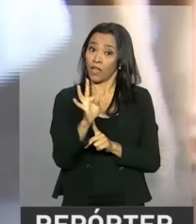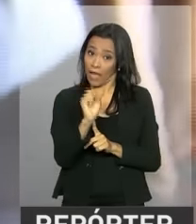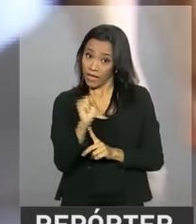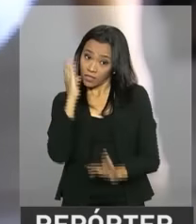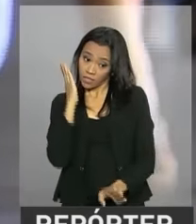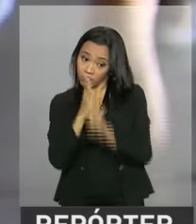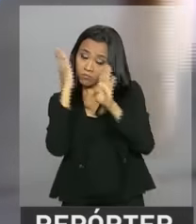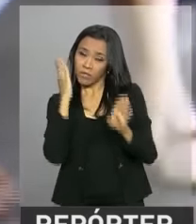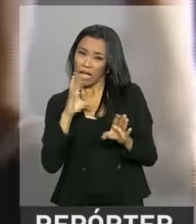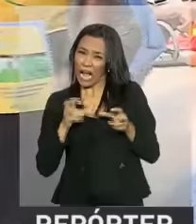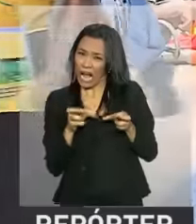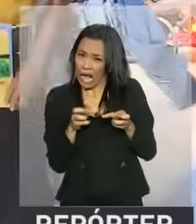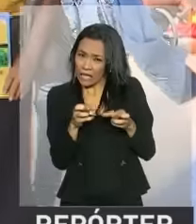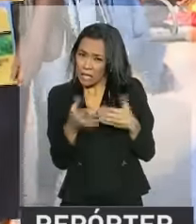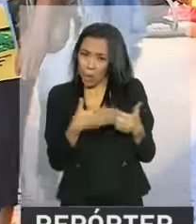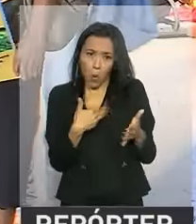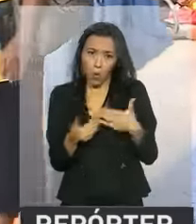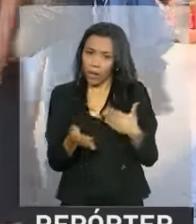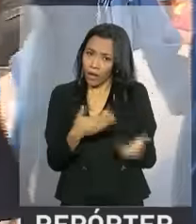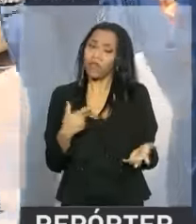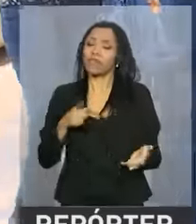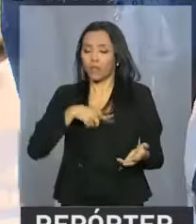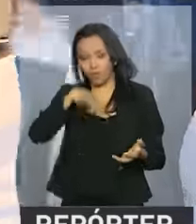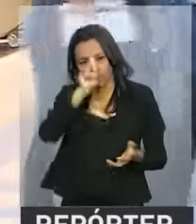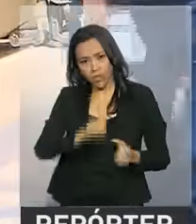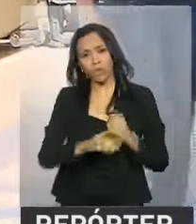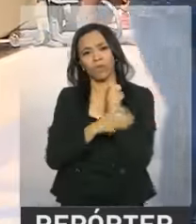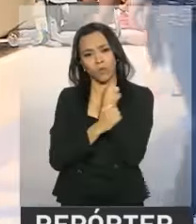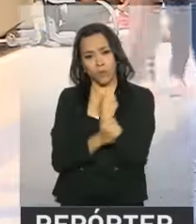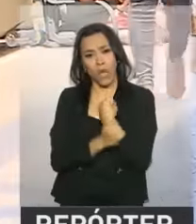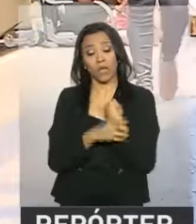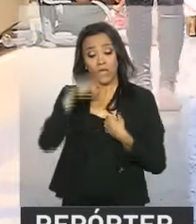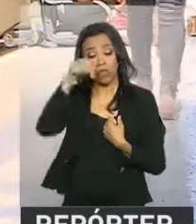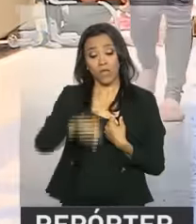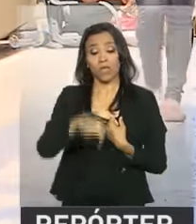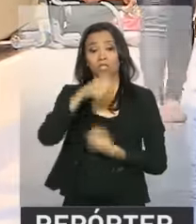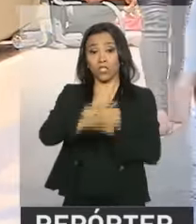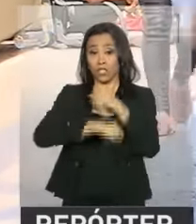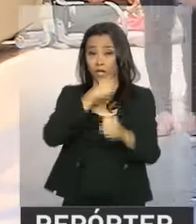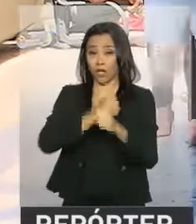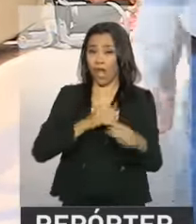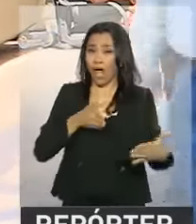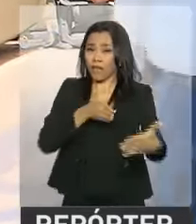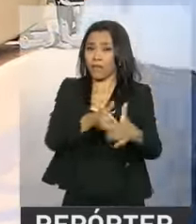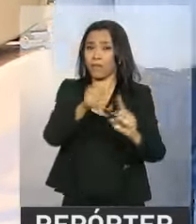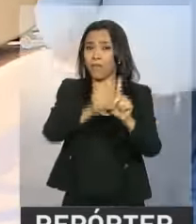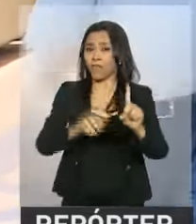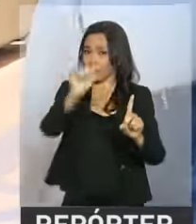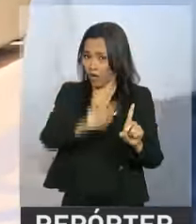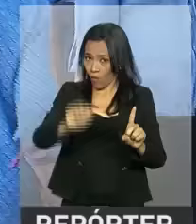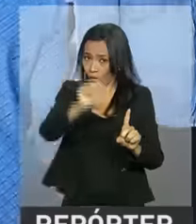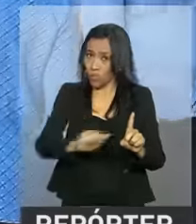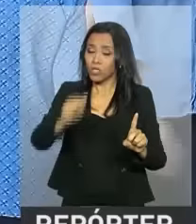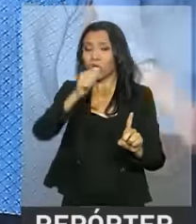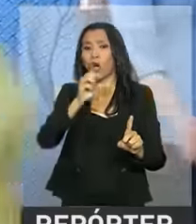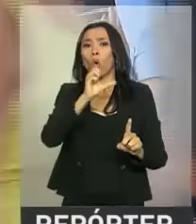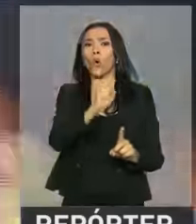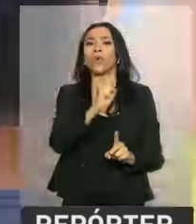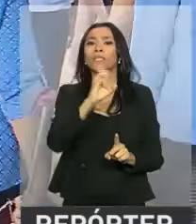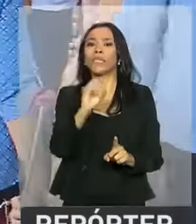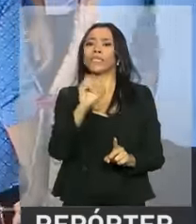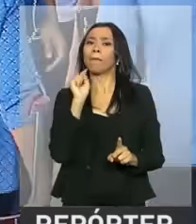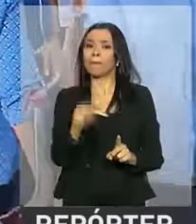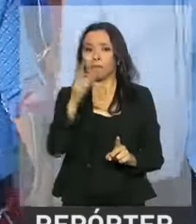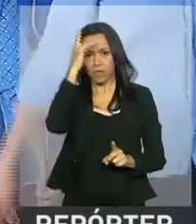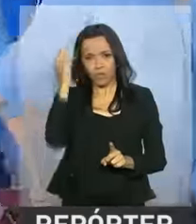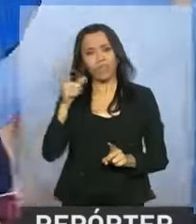de câncer tem os benefícios garantidos neste ano até o mês de agosto 80.000 pessoas que sofrem com a doença sacaram